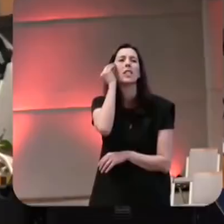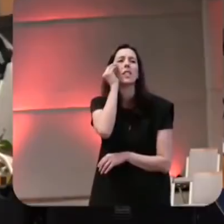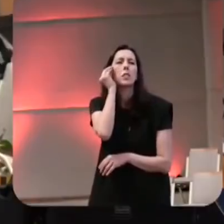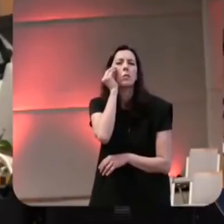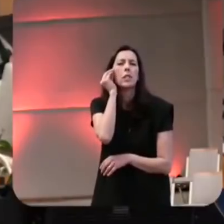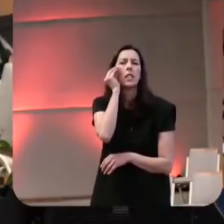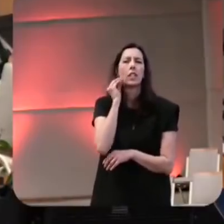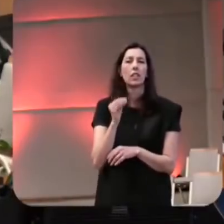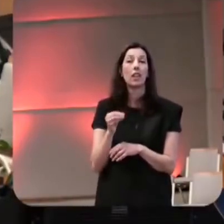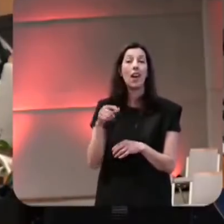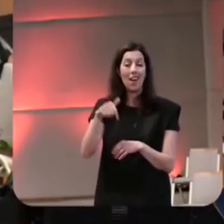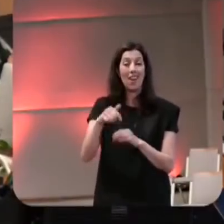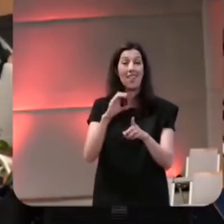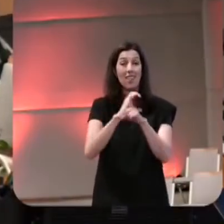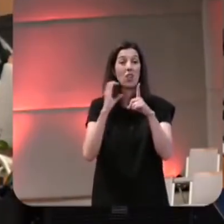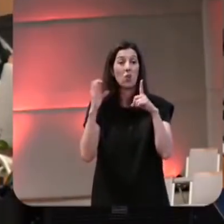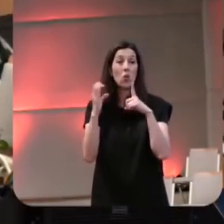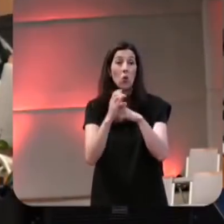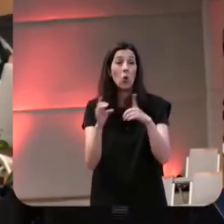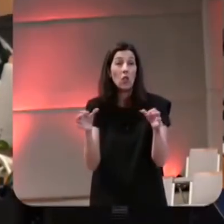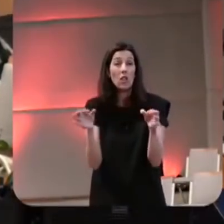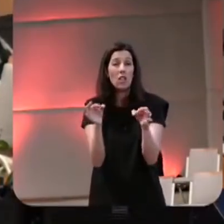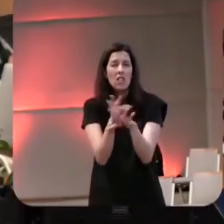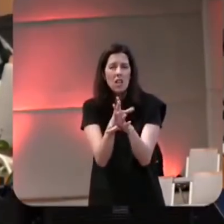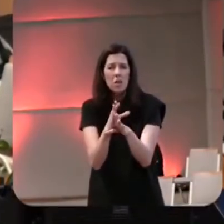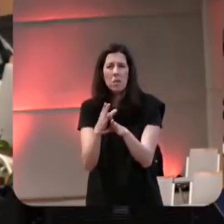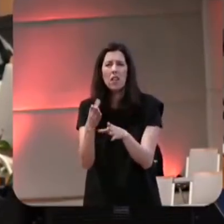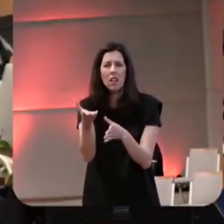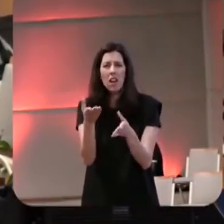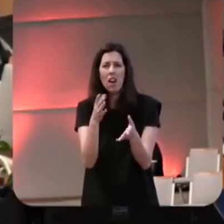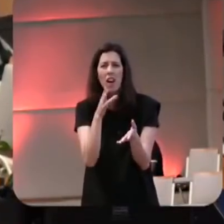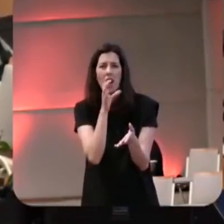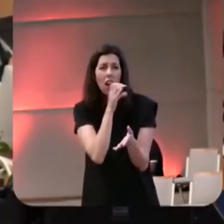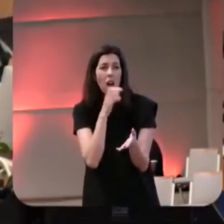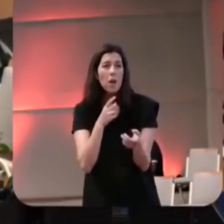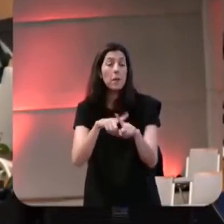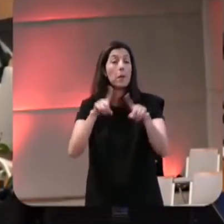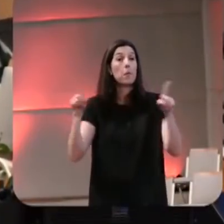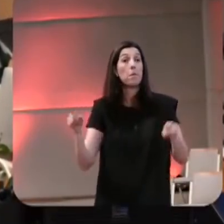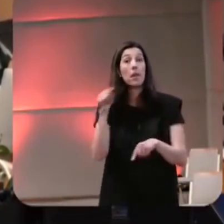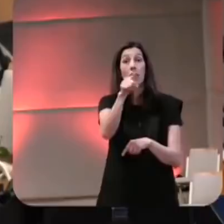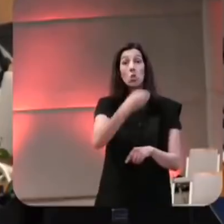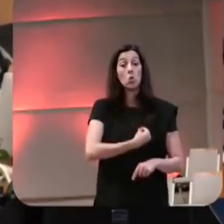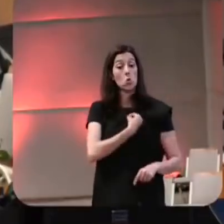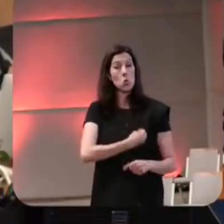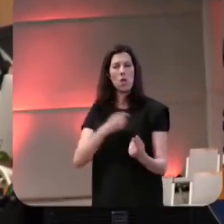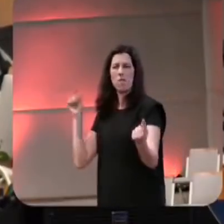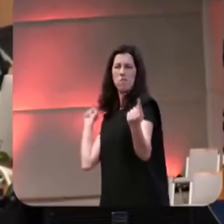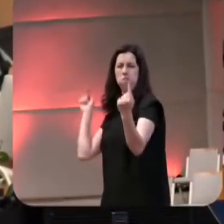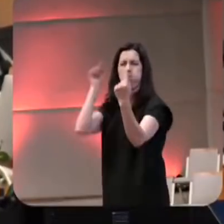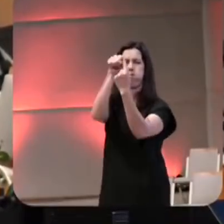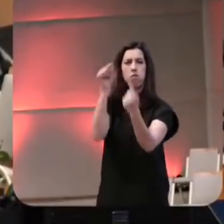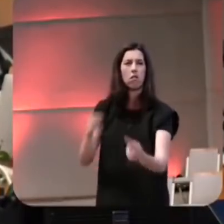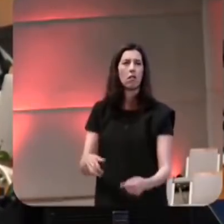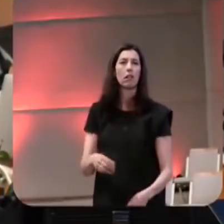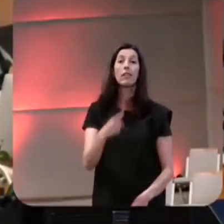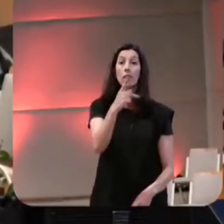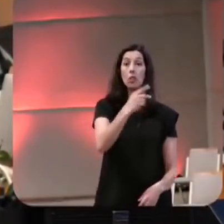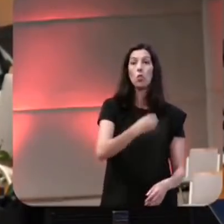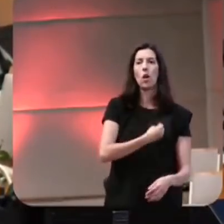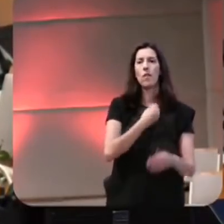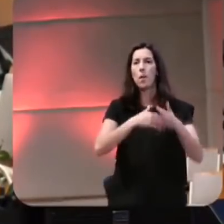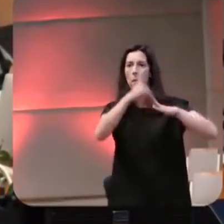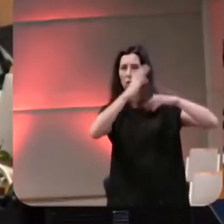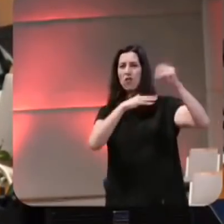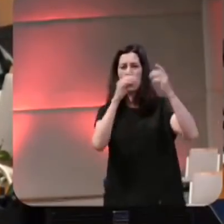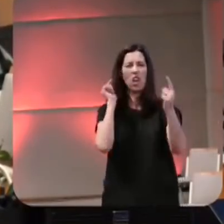terminar esse culto. Faz disso o teu alvo. Não é assim na tua vida profissional, na tua vida financeira? Você não coloca